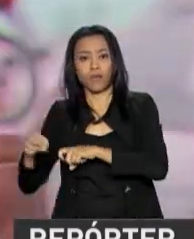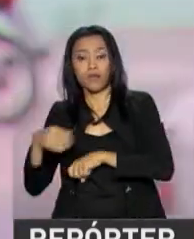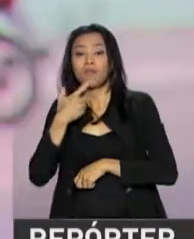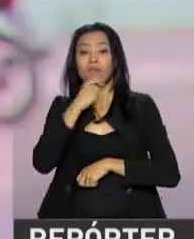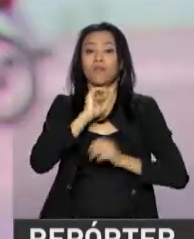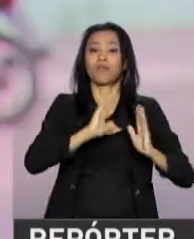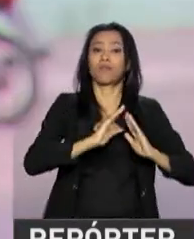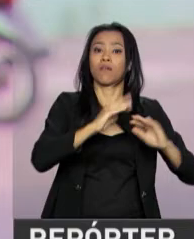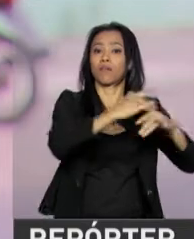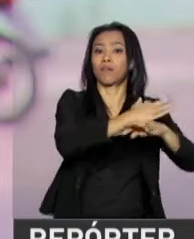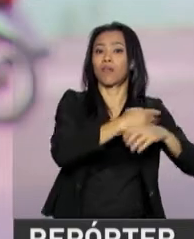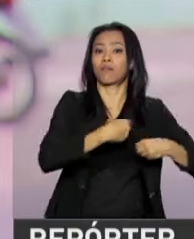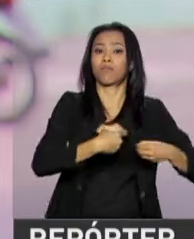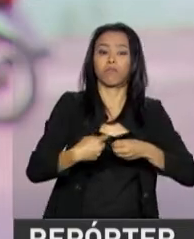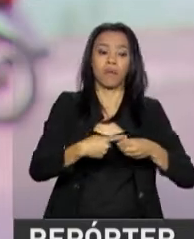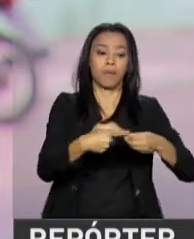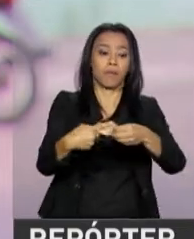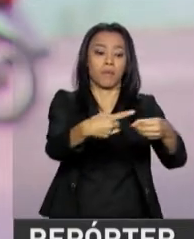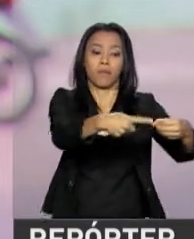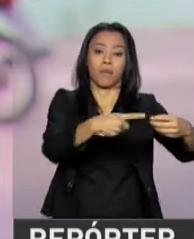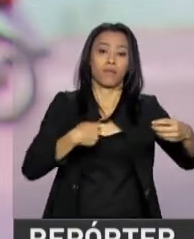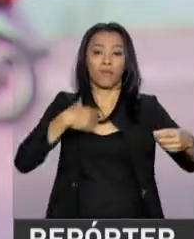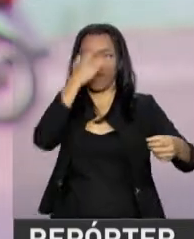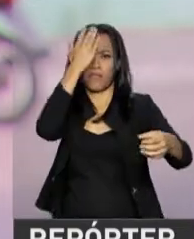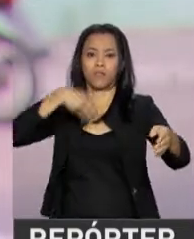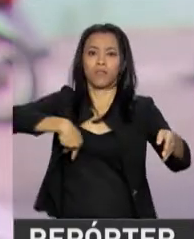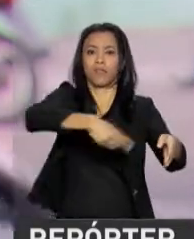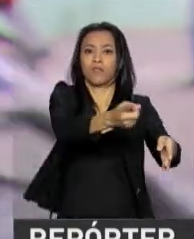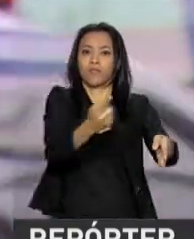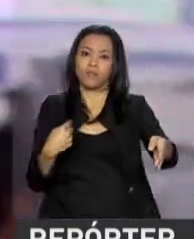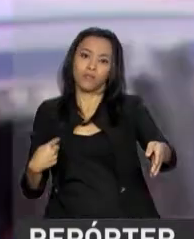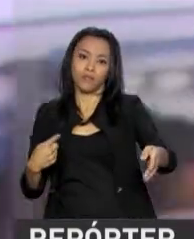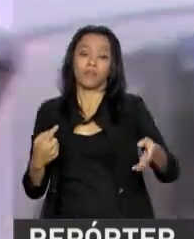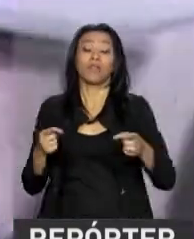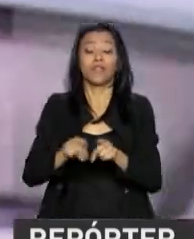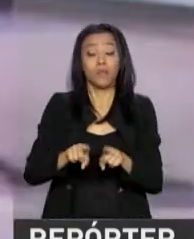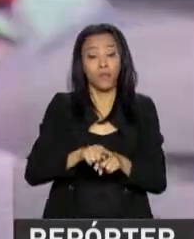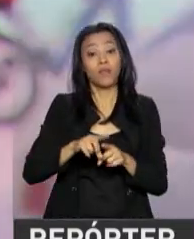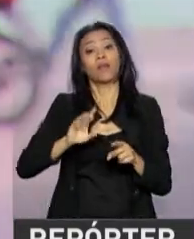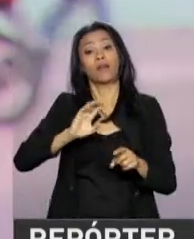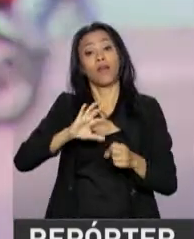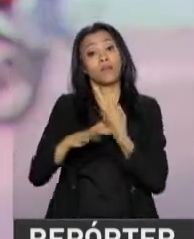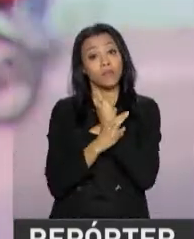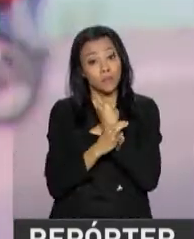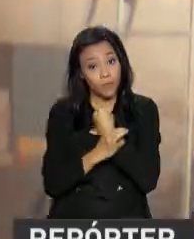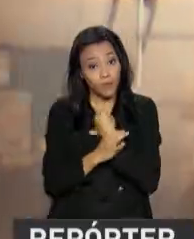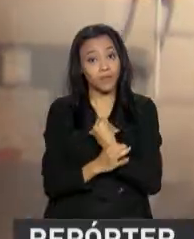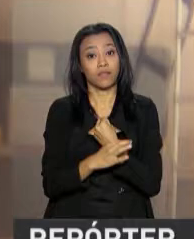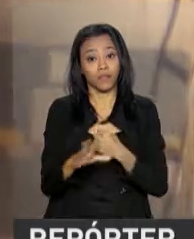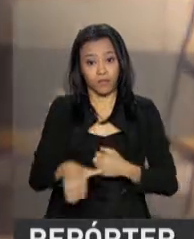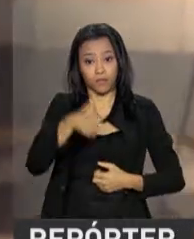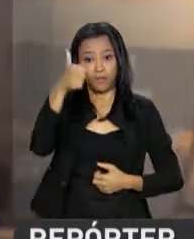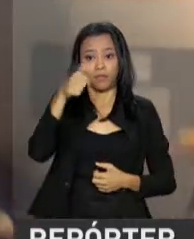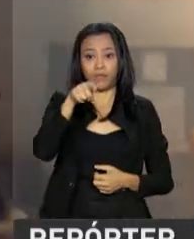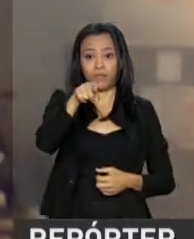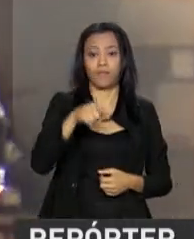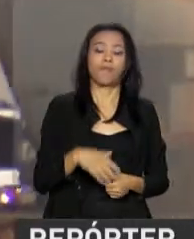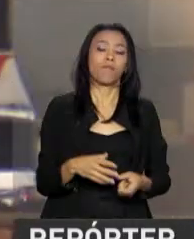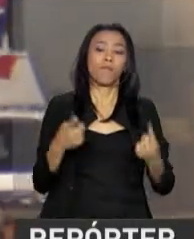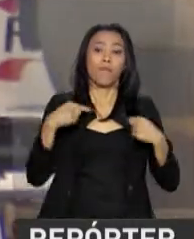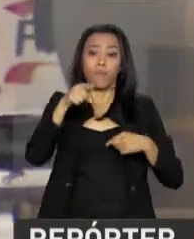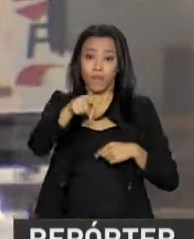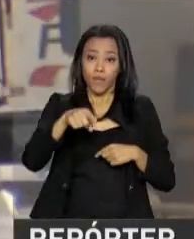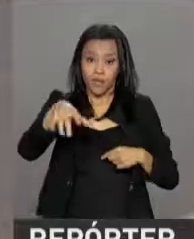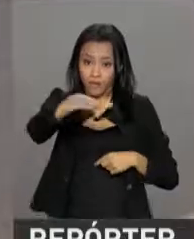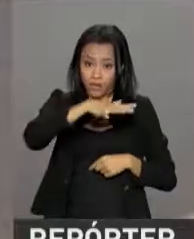das cidades vizinhas e isso sem contar com a segurança também que vai aumentar bastante em nossa cidade né parte das obras do setor